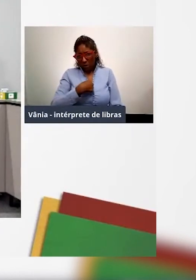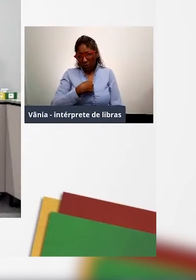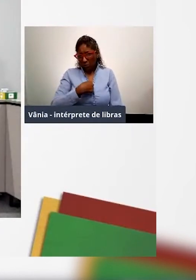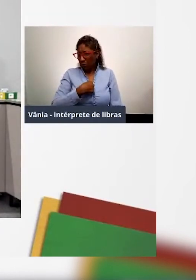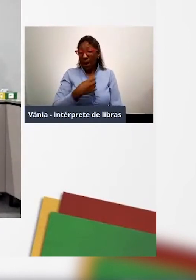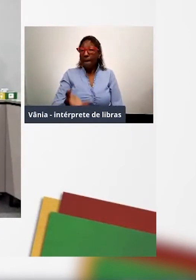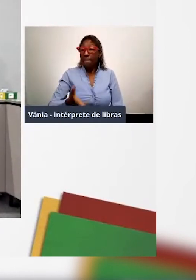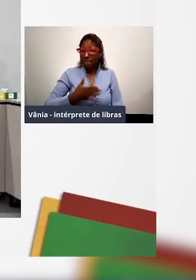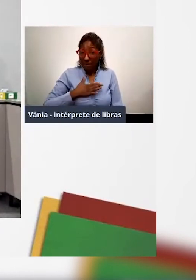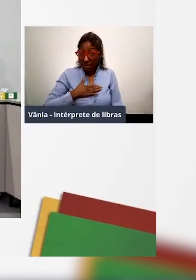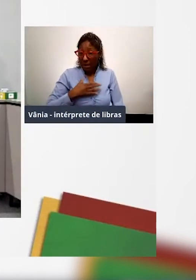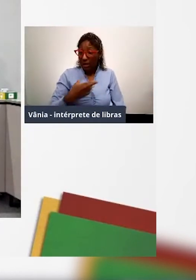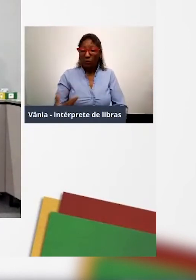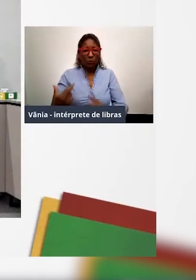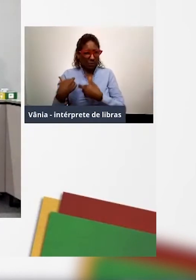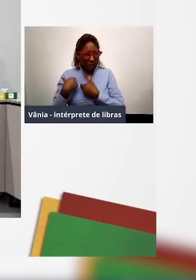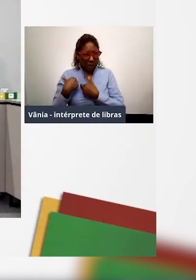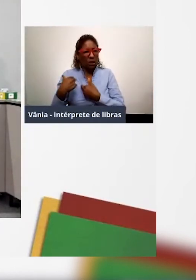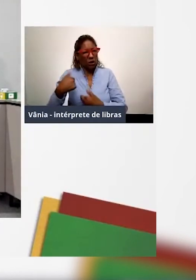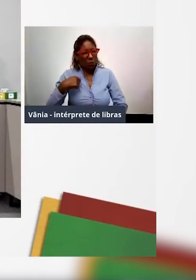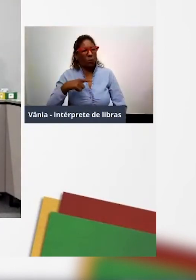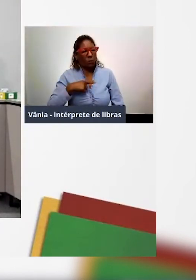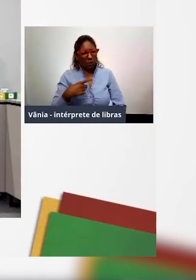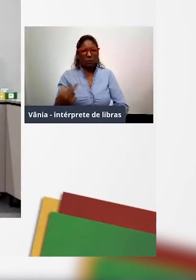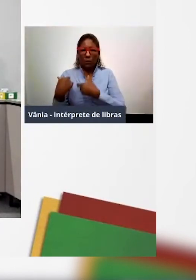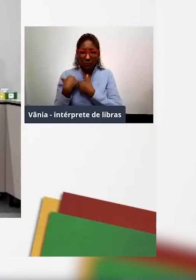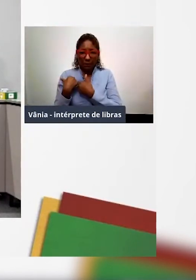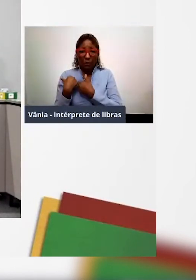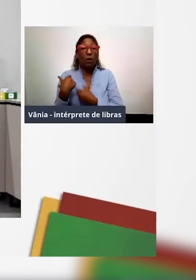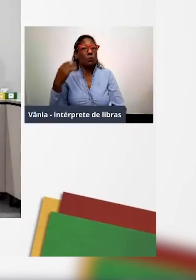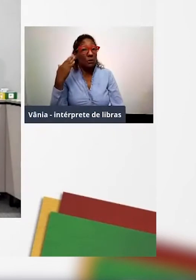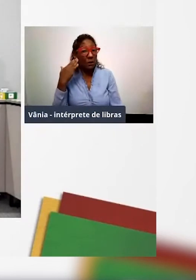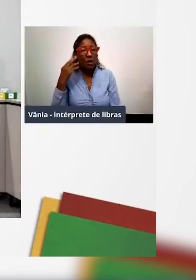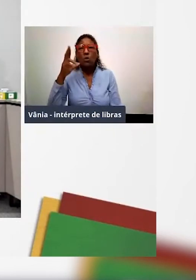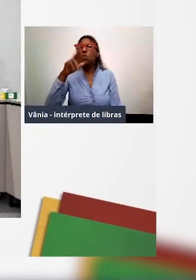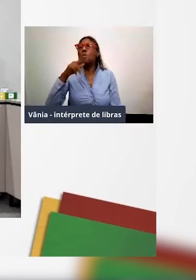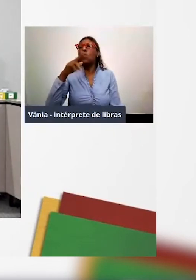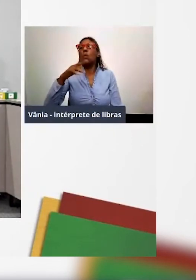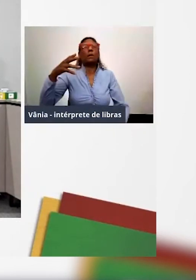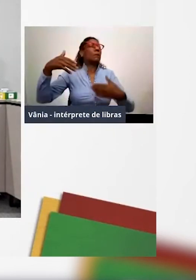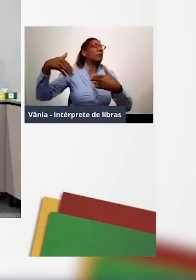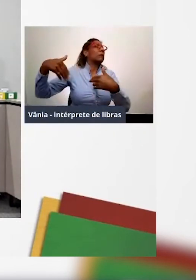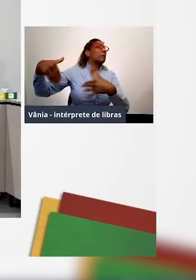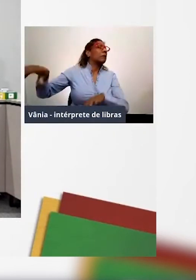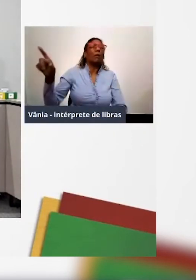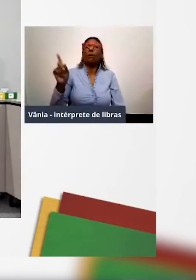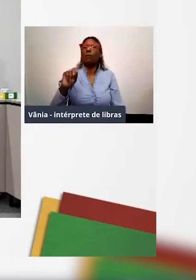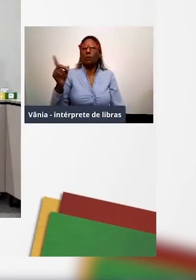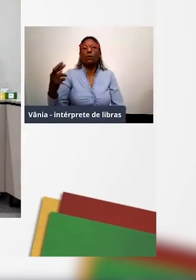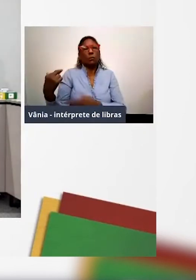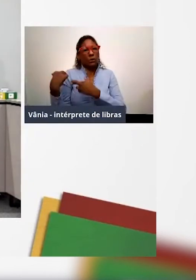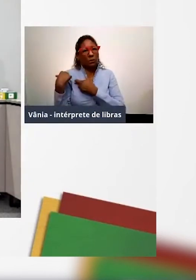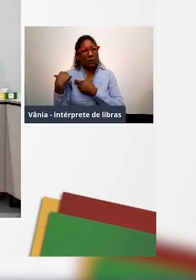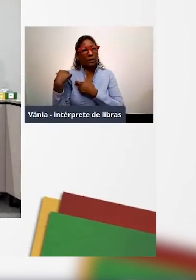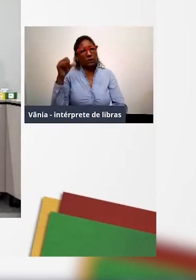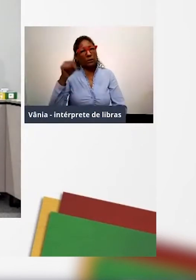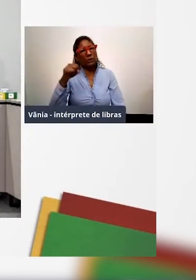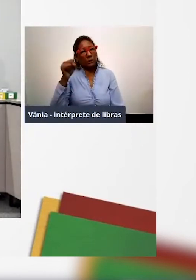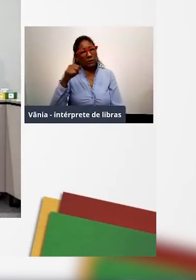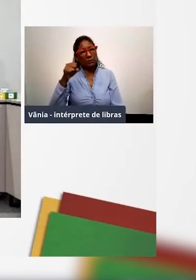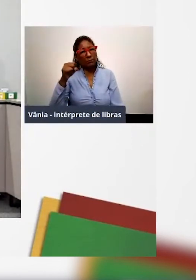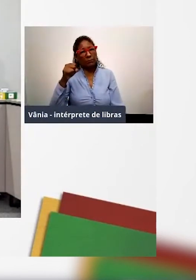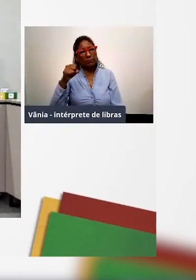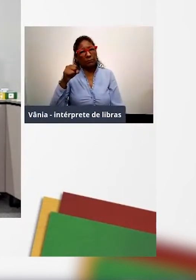eu não vou me eximir da minha responsabilidade. Nunca me eximi da minha responsabilidade. E